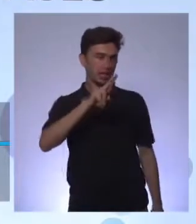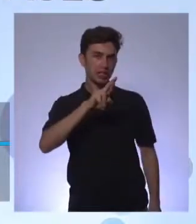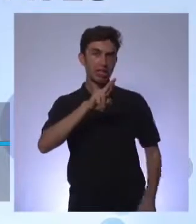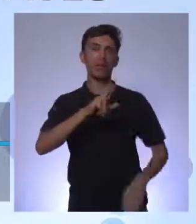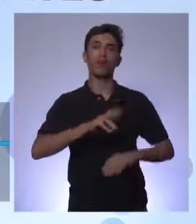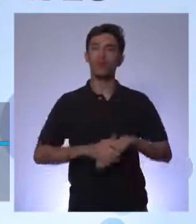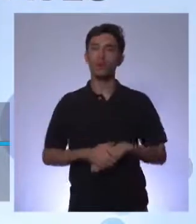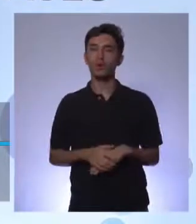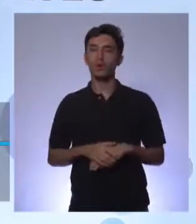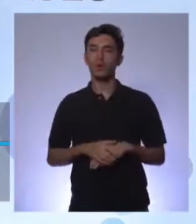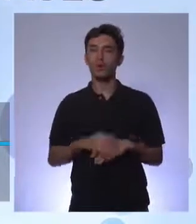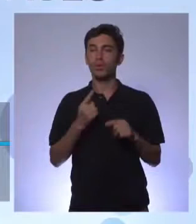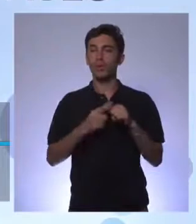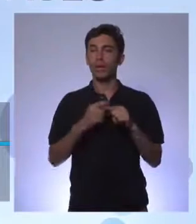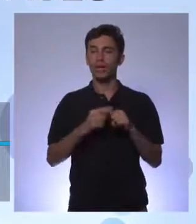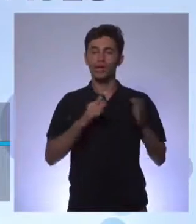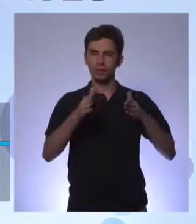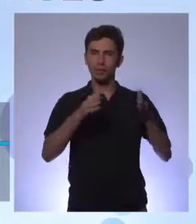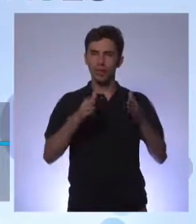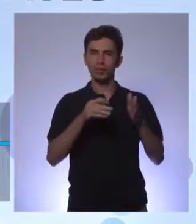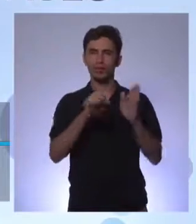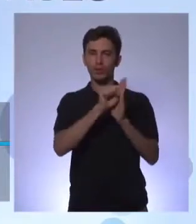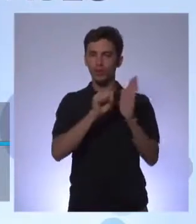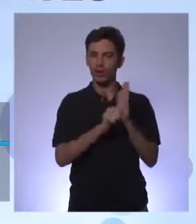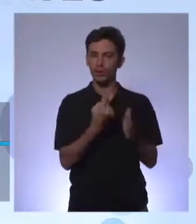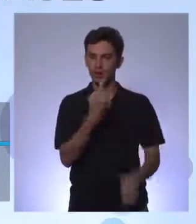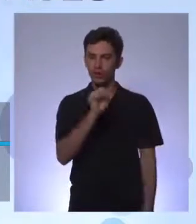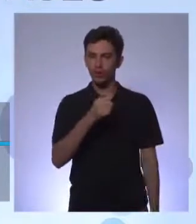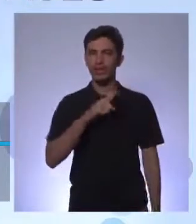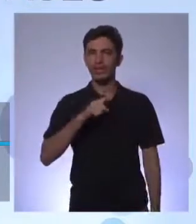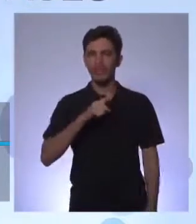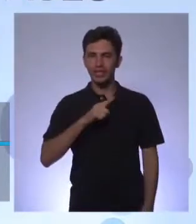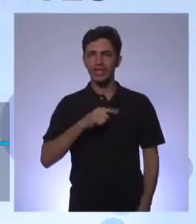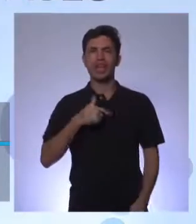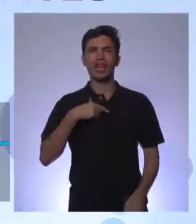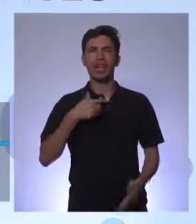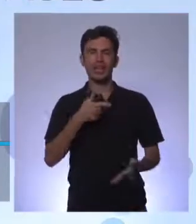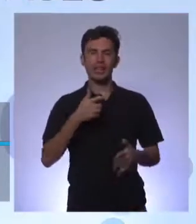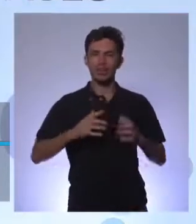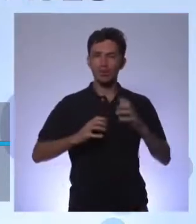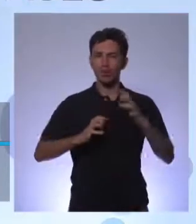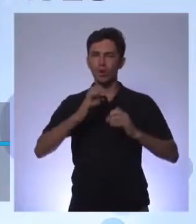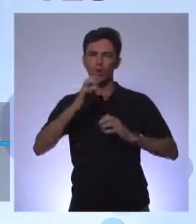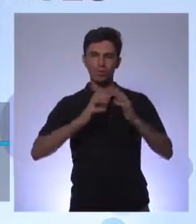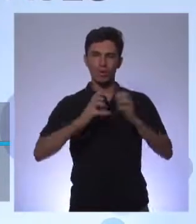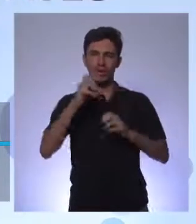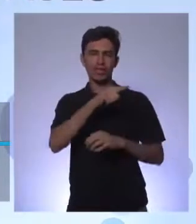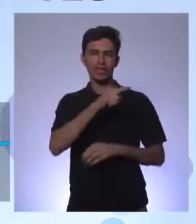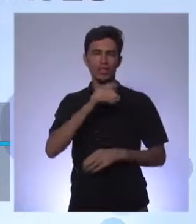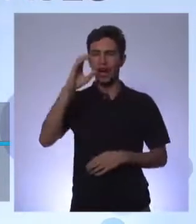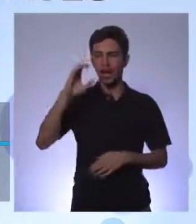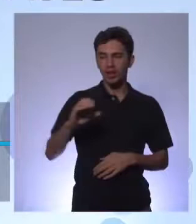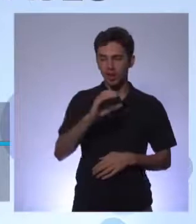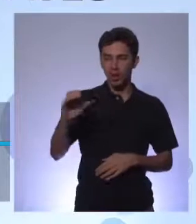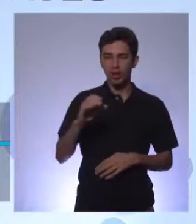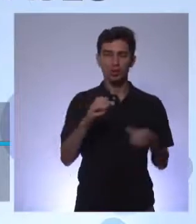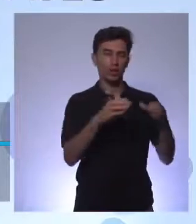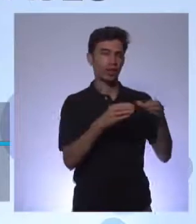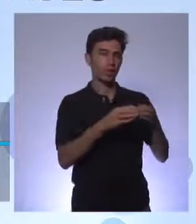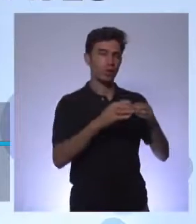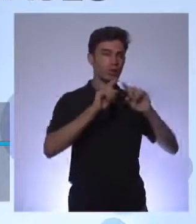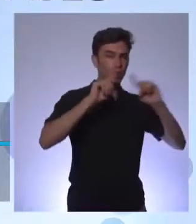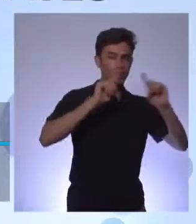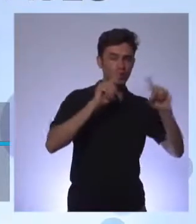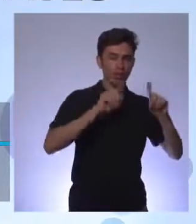nesse período aí do século XVIII nós ainda teremos alguns conflitos entre católicos e protestantes,